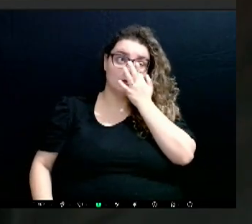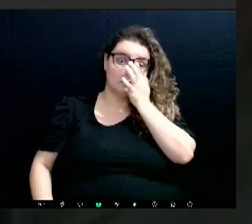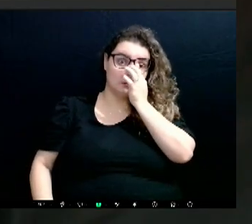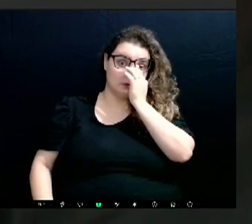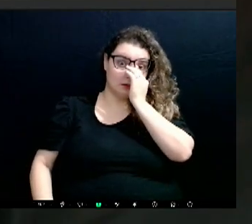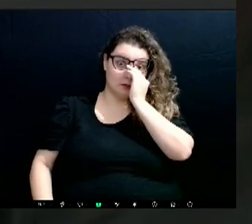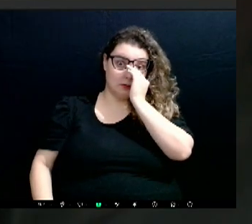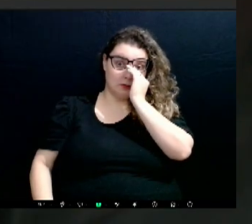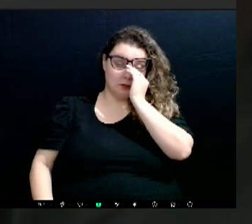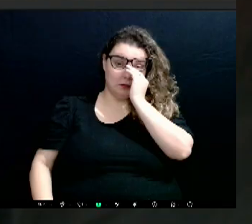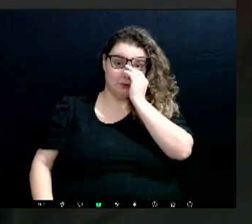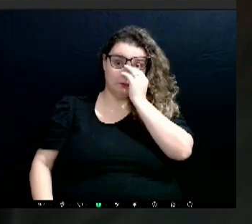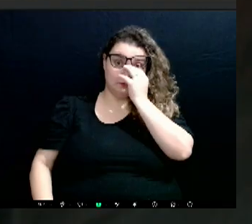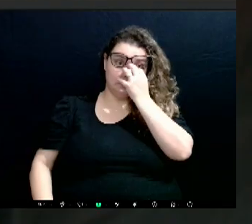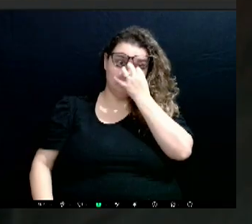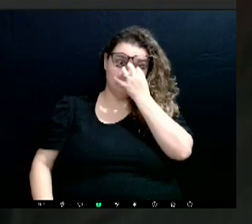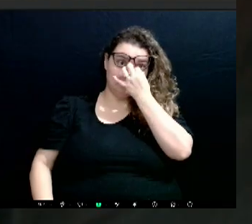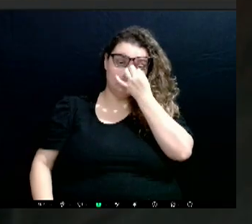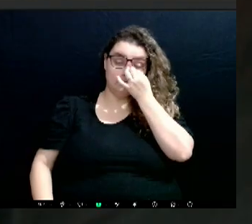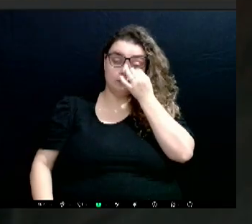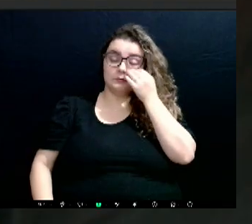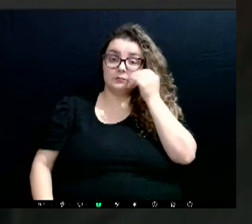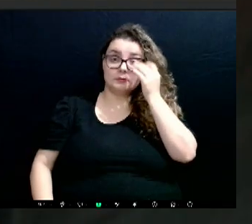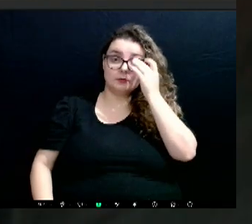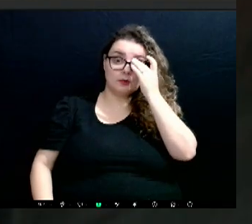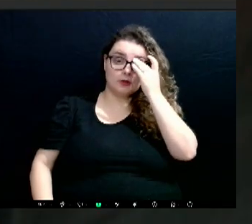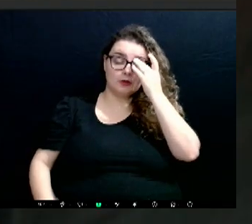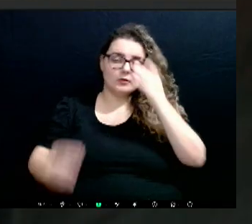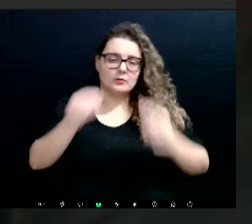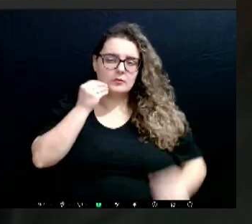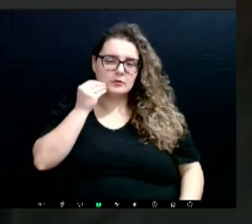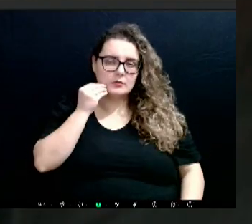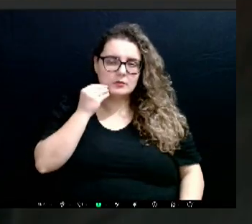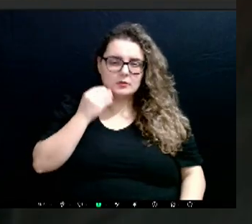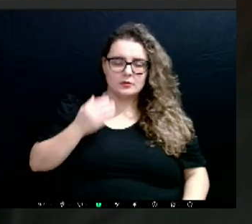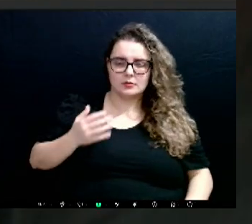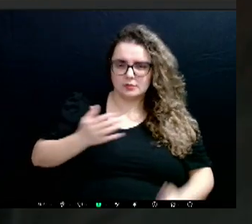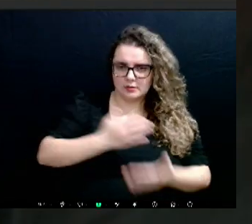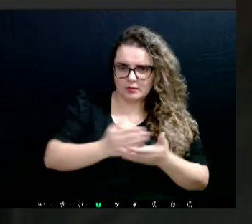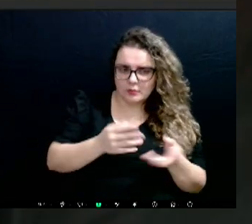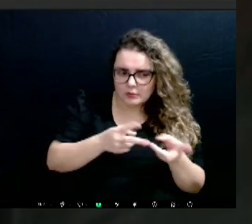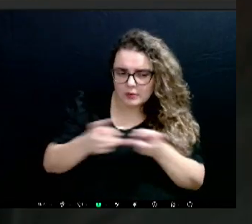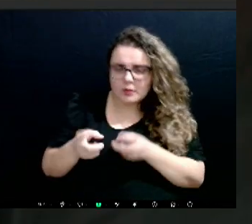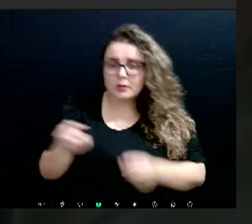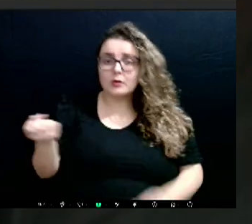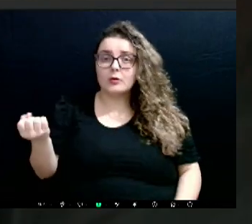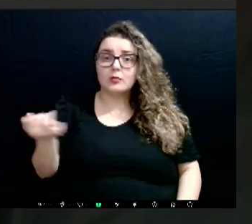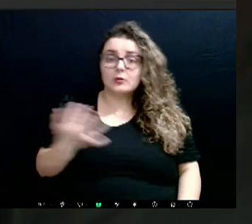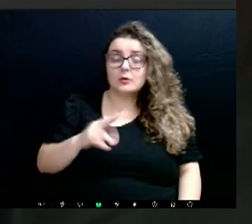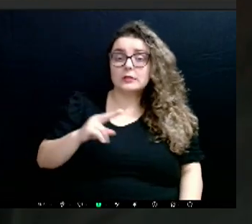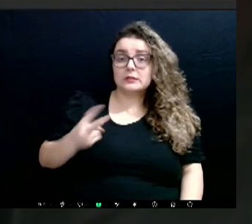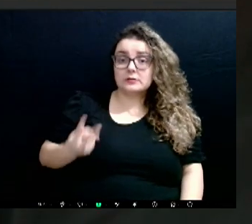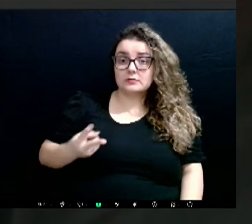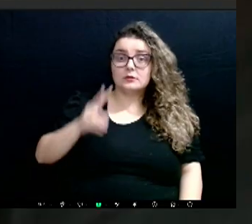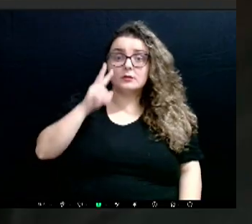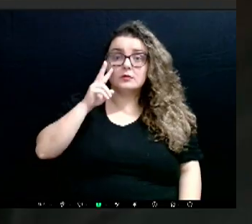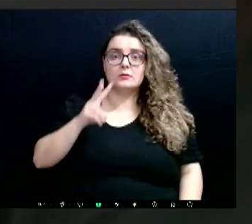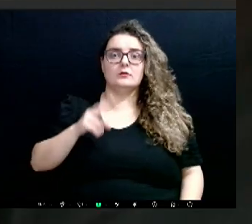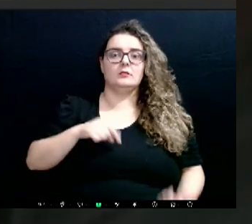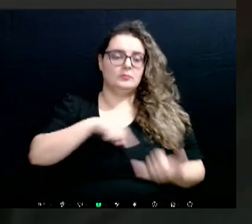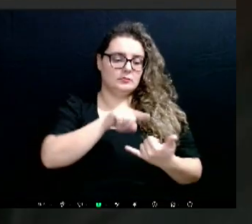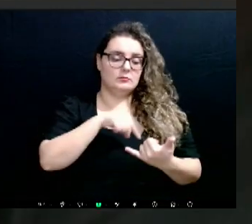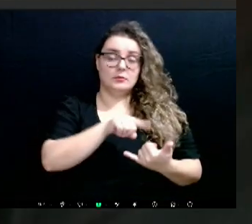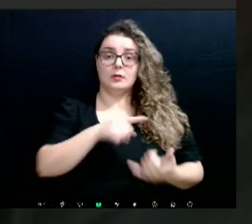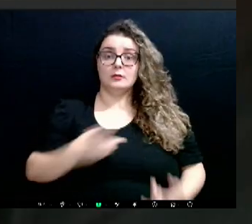aquele testezinho que eu passei para você lá no início, tá? Vamos observar hoje quantas vezes a gente verifica o telefone,